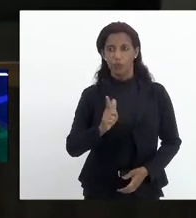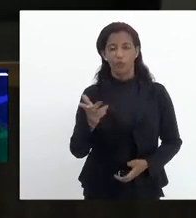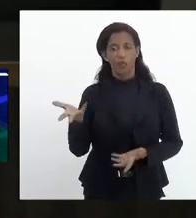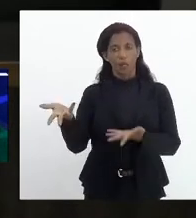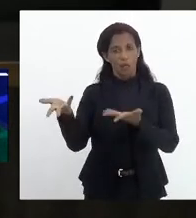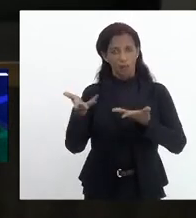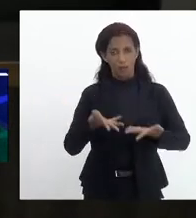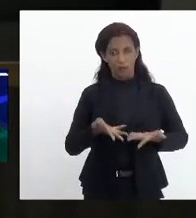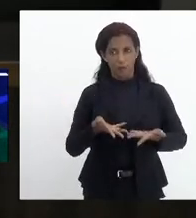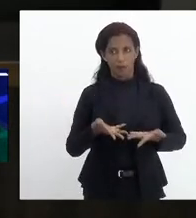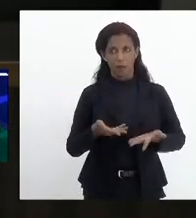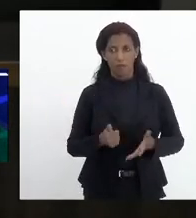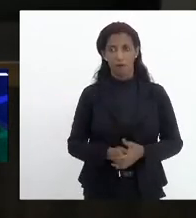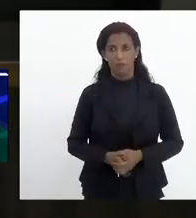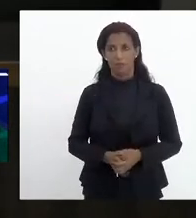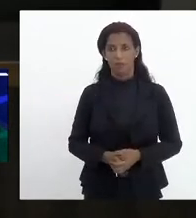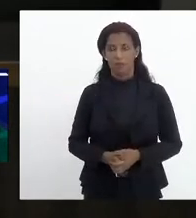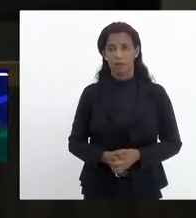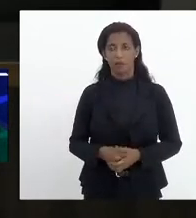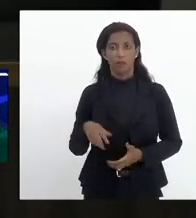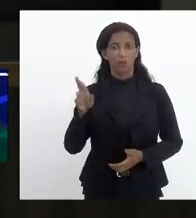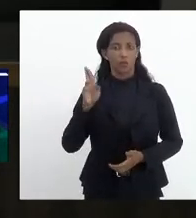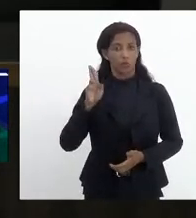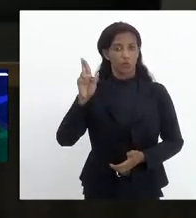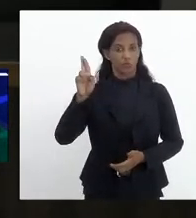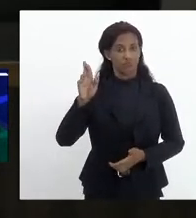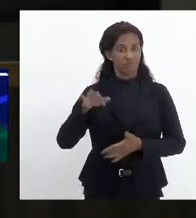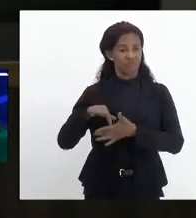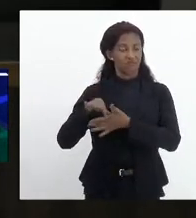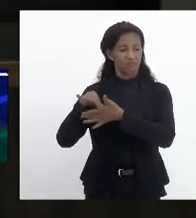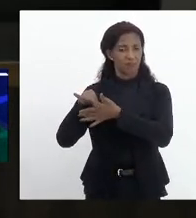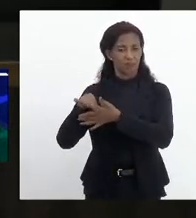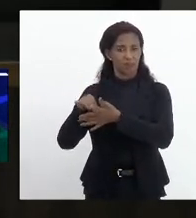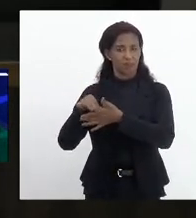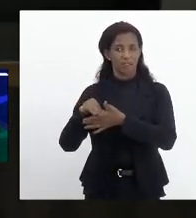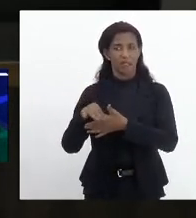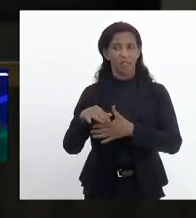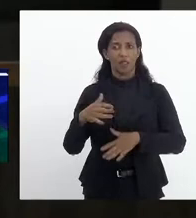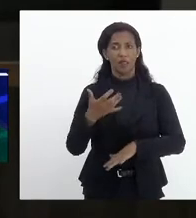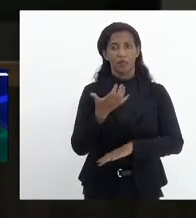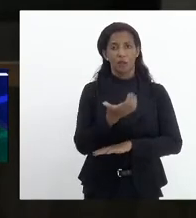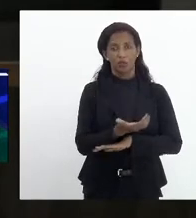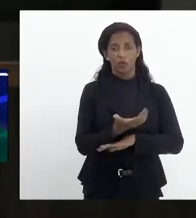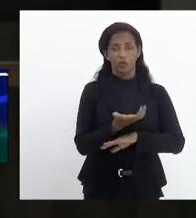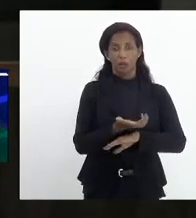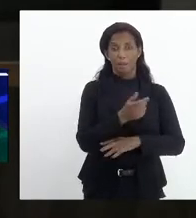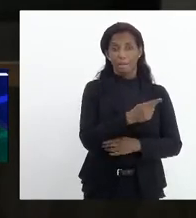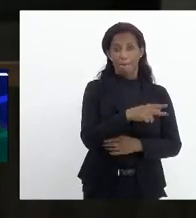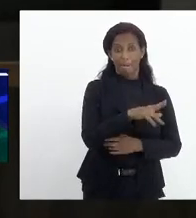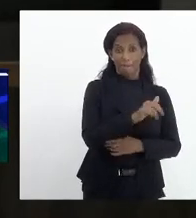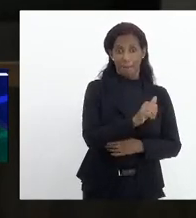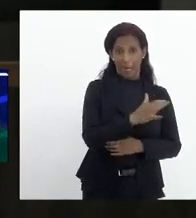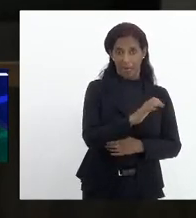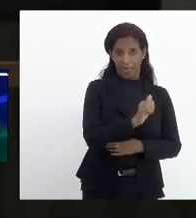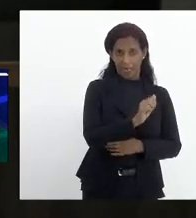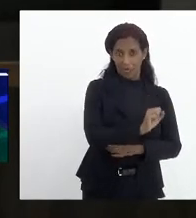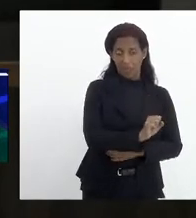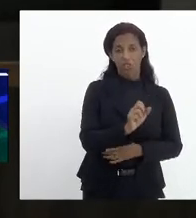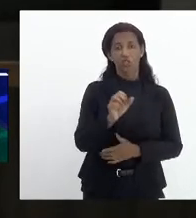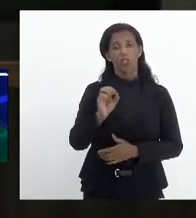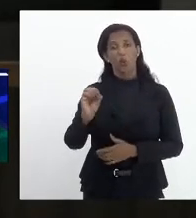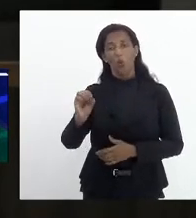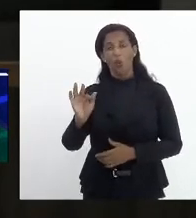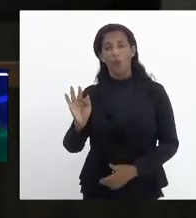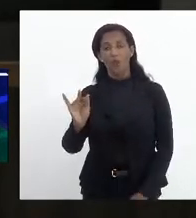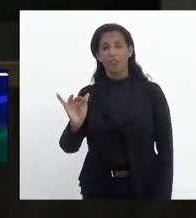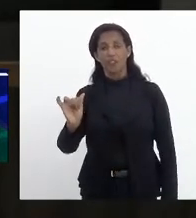receber aqui os representantes dos praças e dos oficiais. Está bem